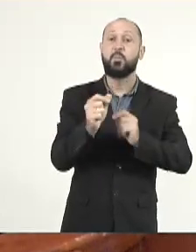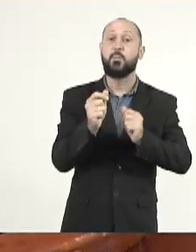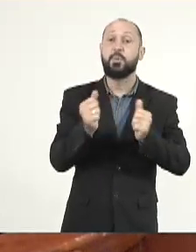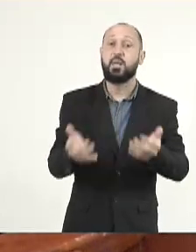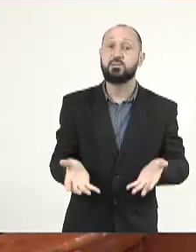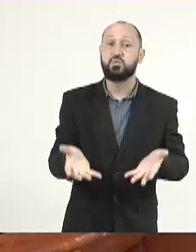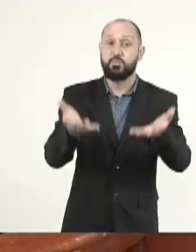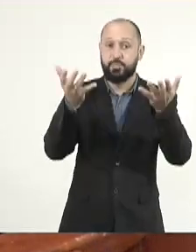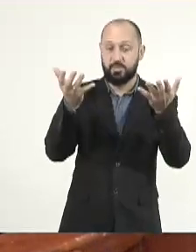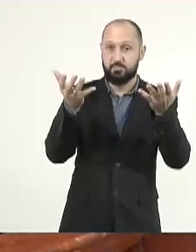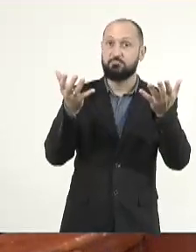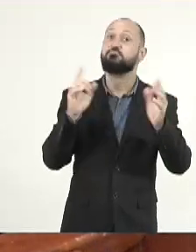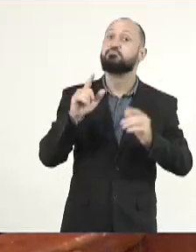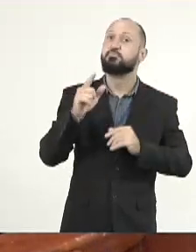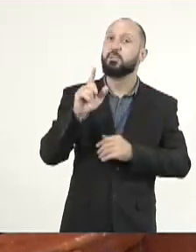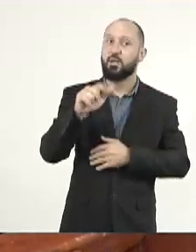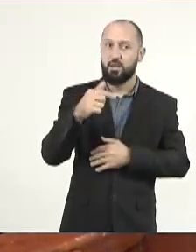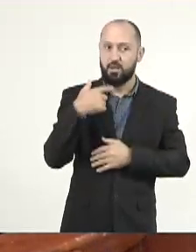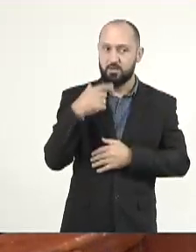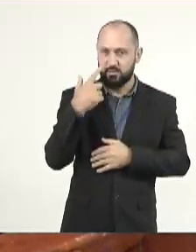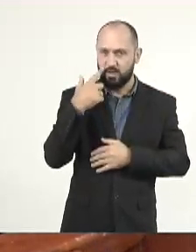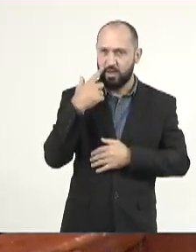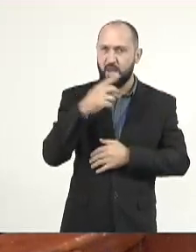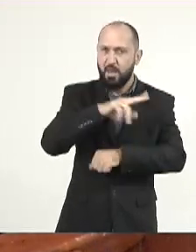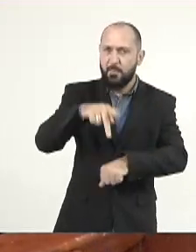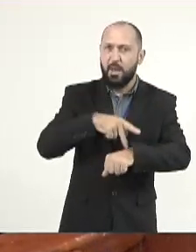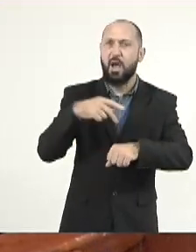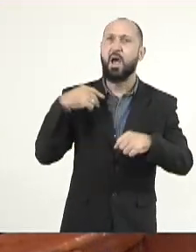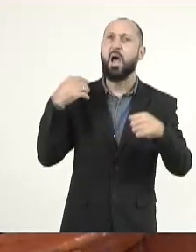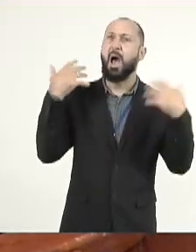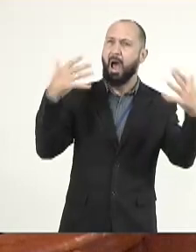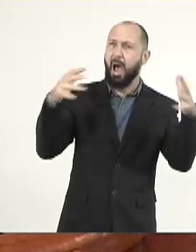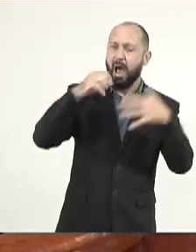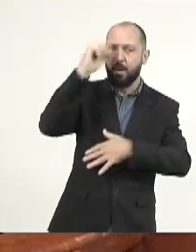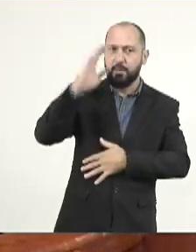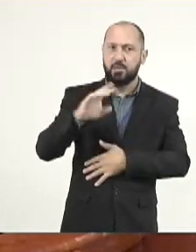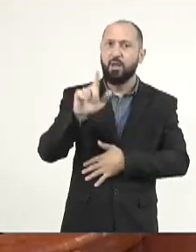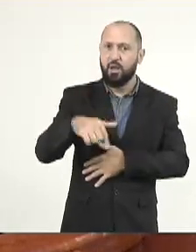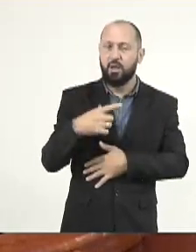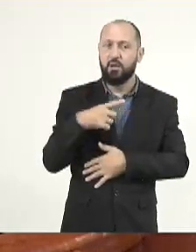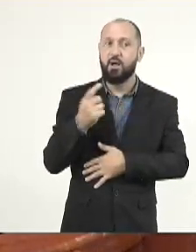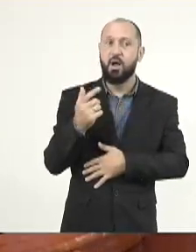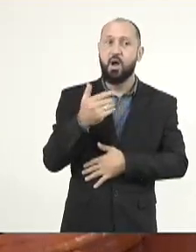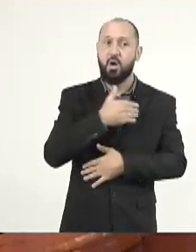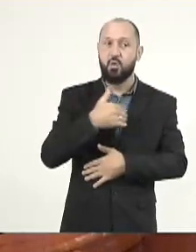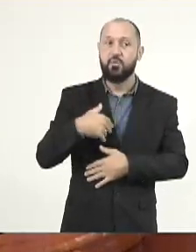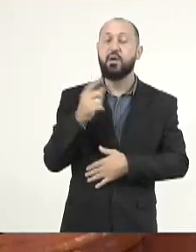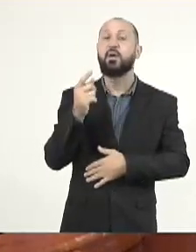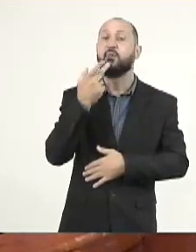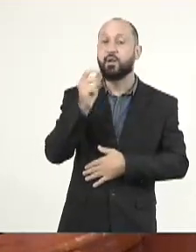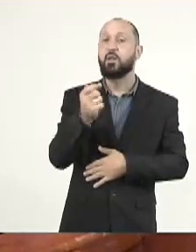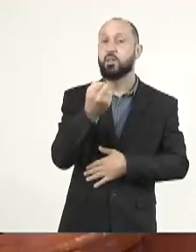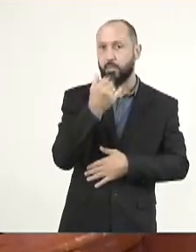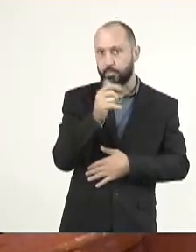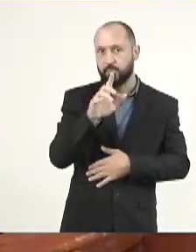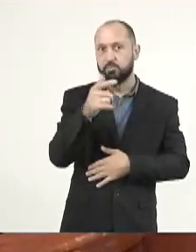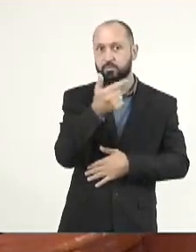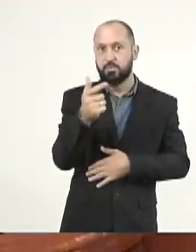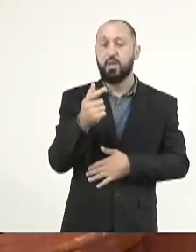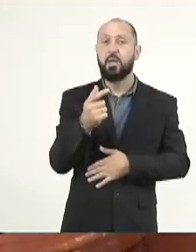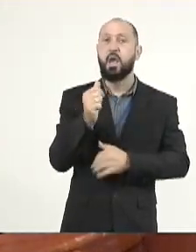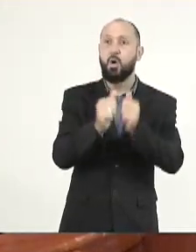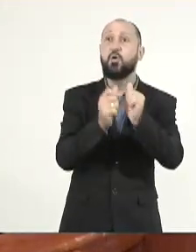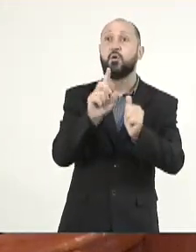preço. Isso aí é patriotismo, é brasilidade? Aí o governo vai lá e fala, tá bom, não tem arroz,